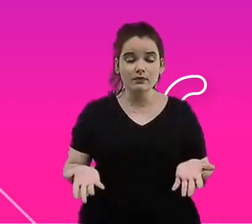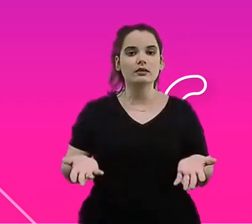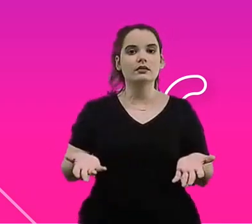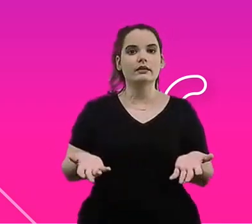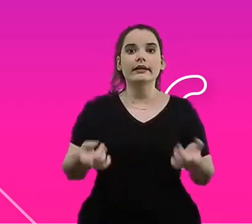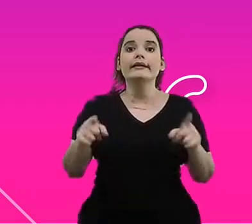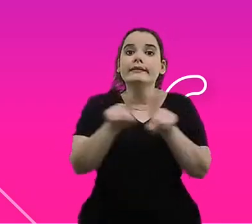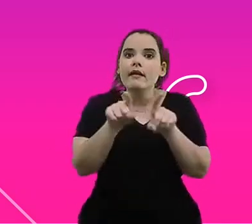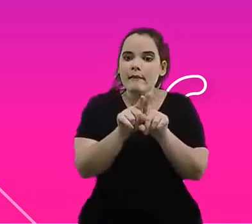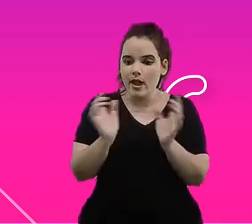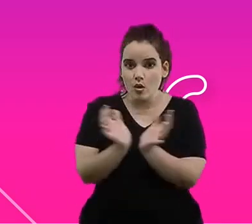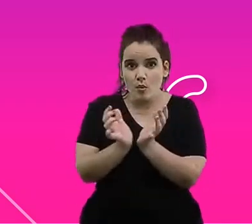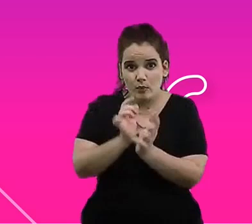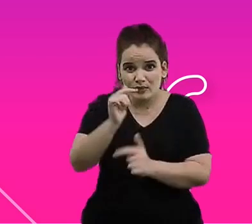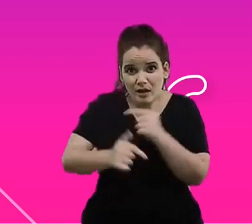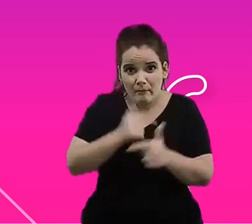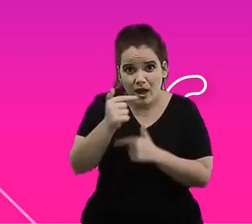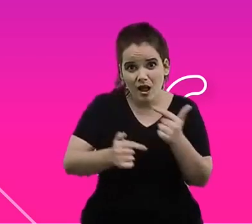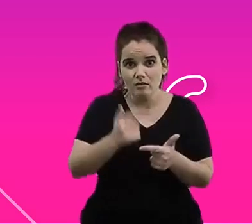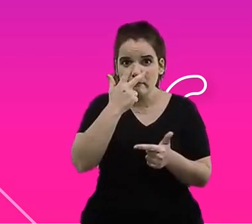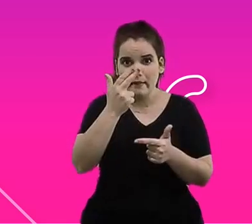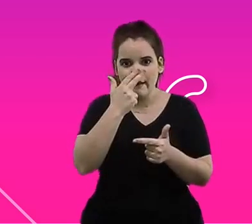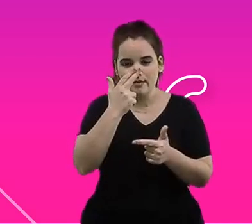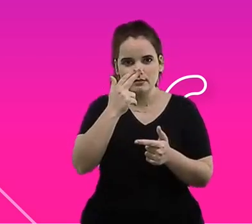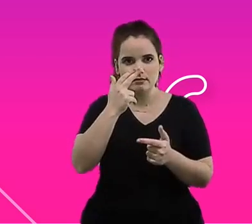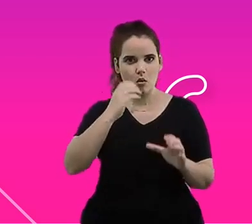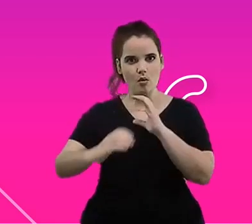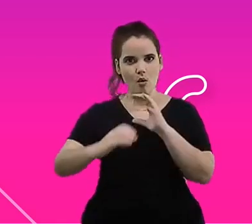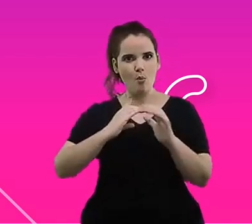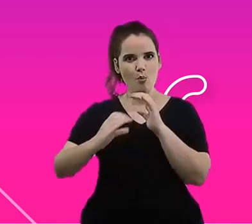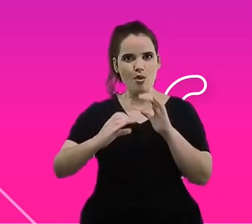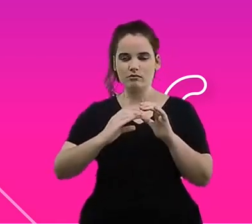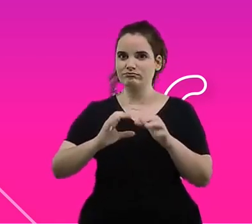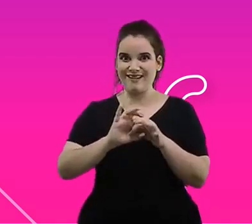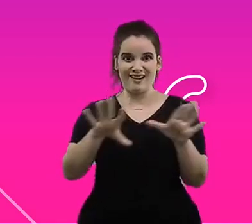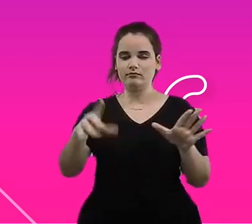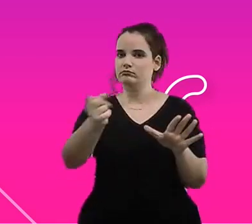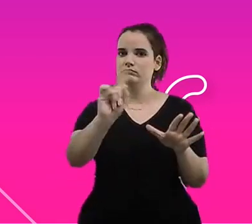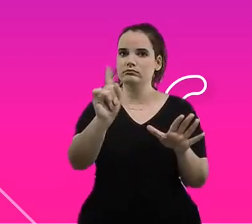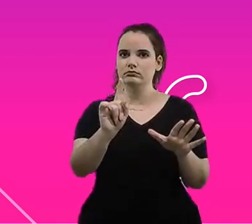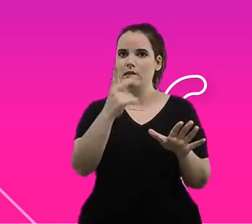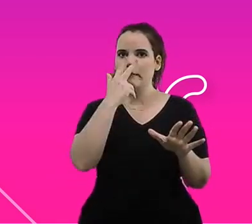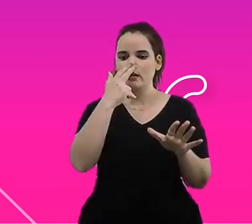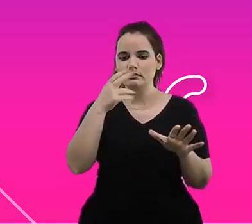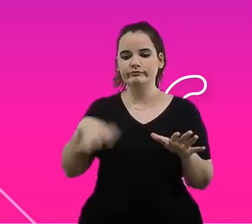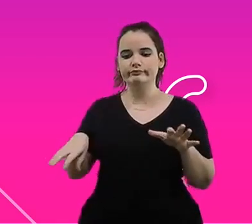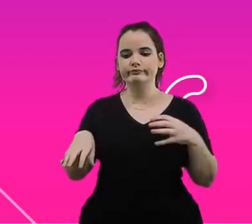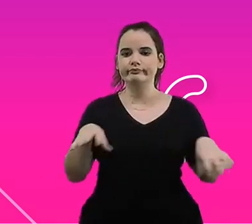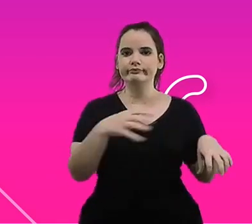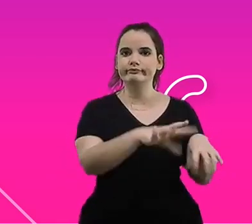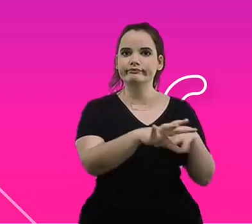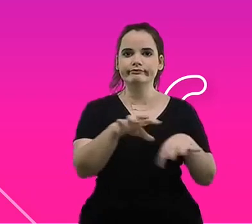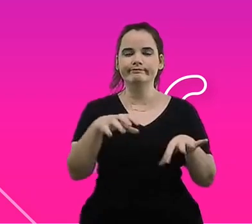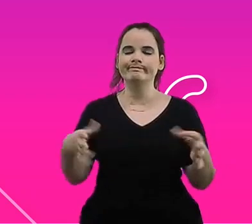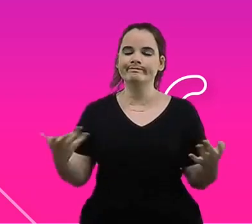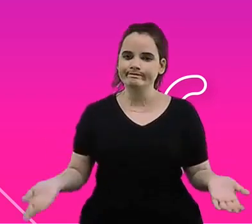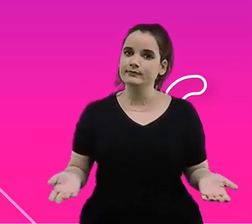eram comunicados, conversados. Daí, nos unimos para entender qual era o nosso sonho, qual era o nosso